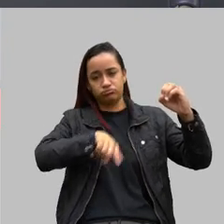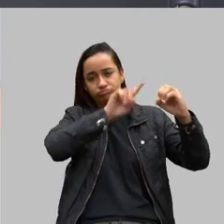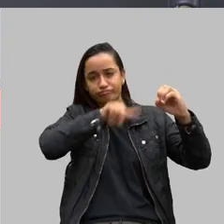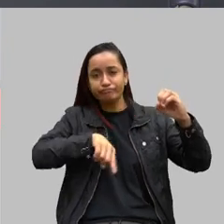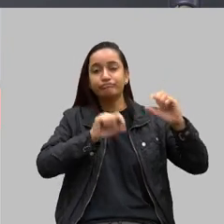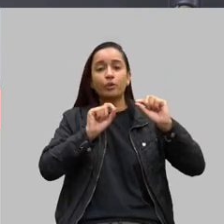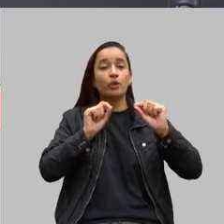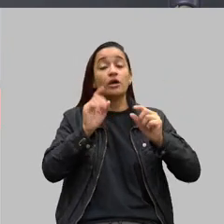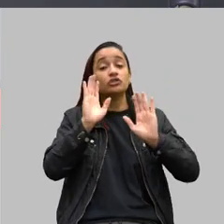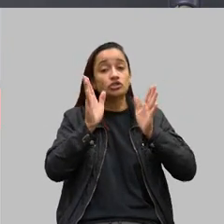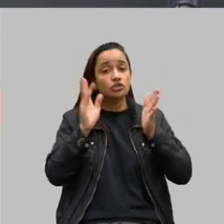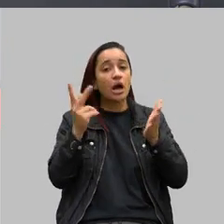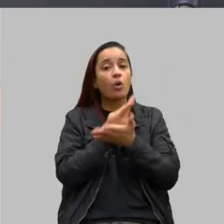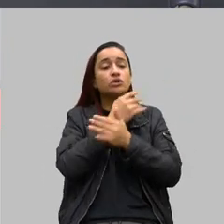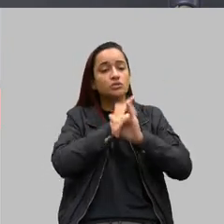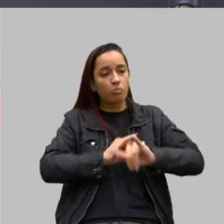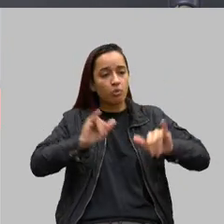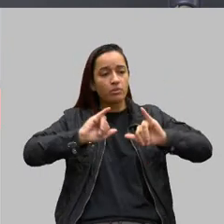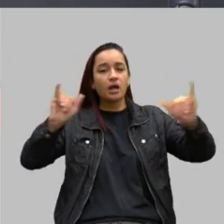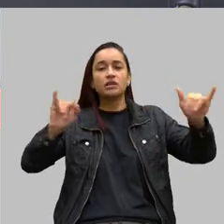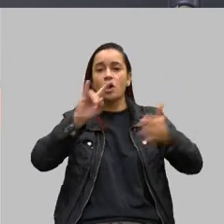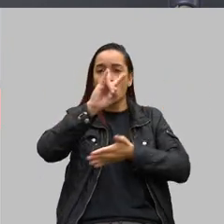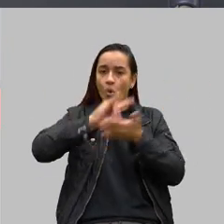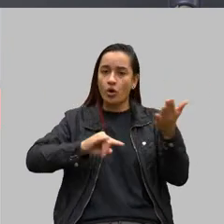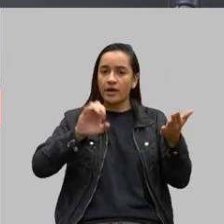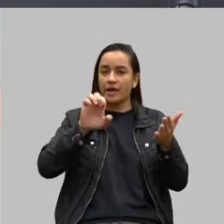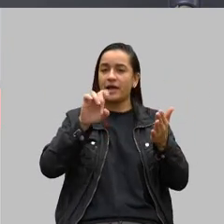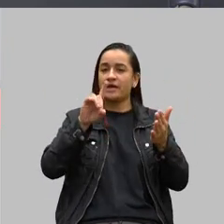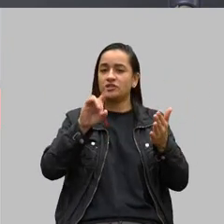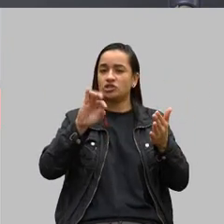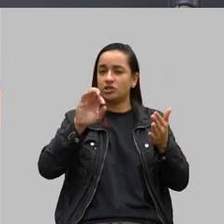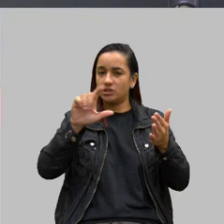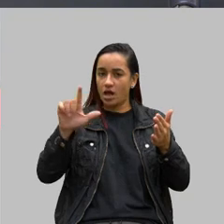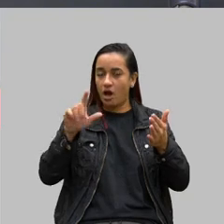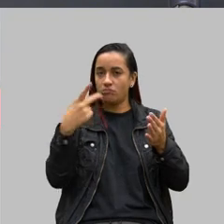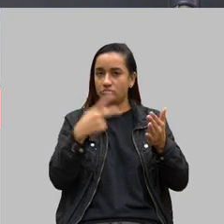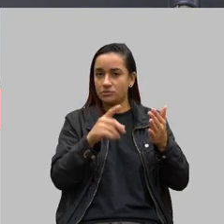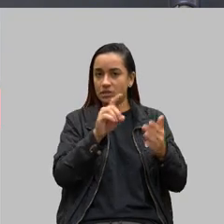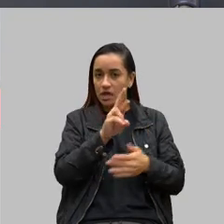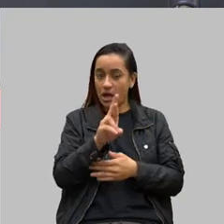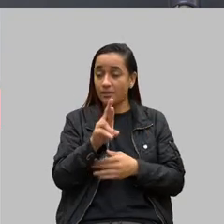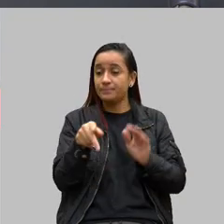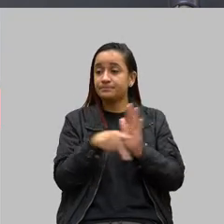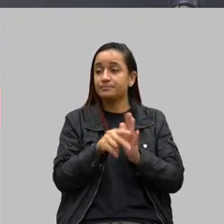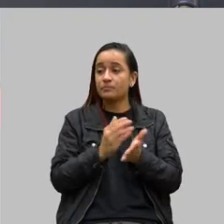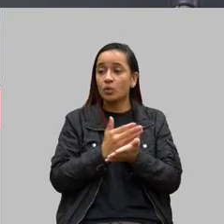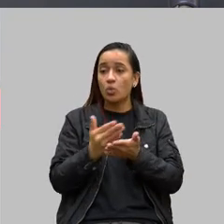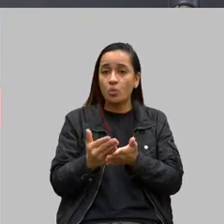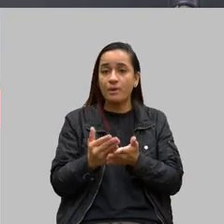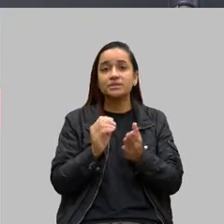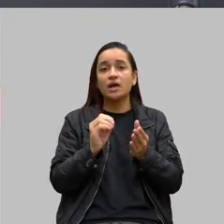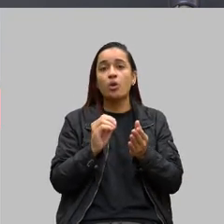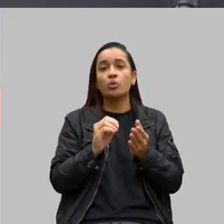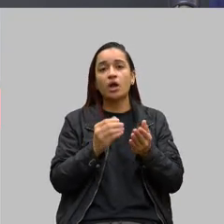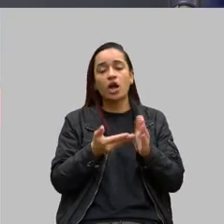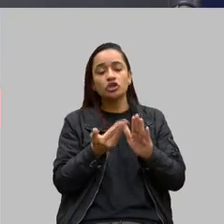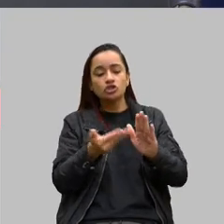a publicação do edital né Rodrigo do de um edital para iniciar as desapropriações